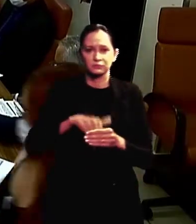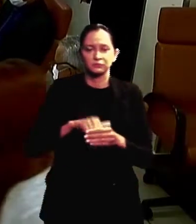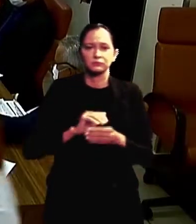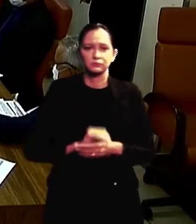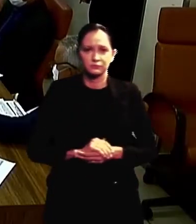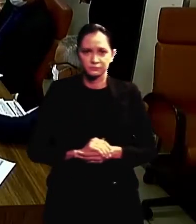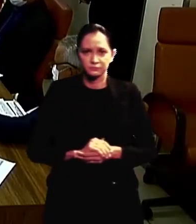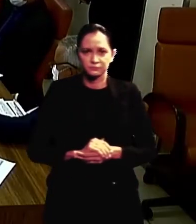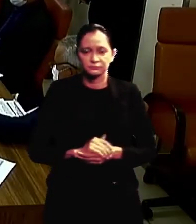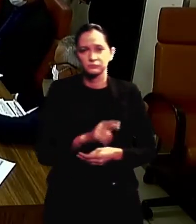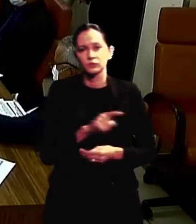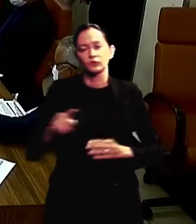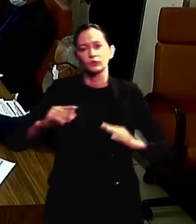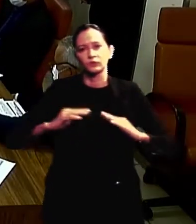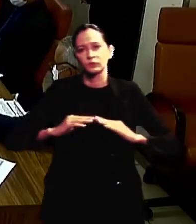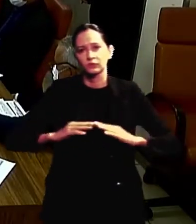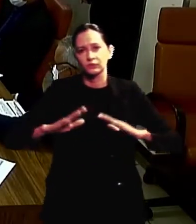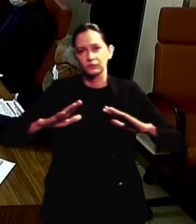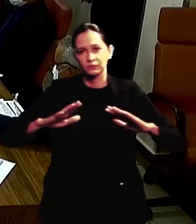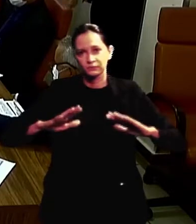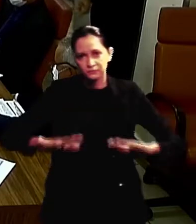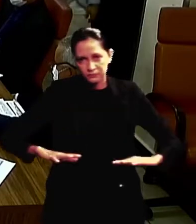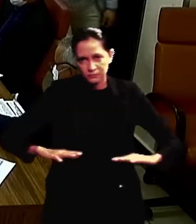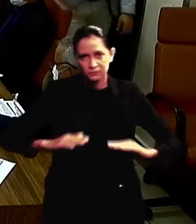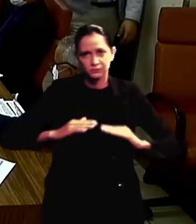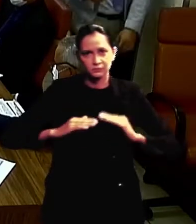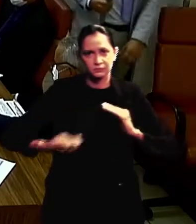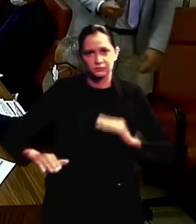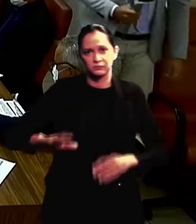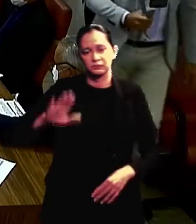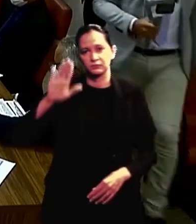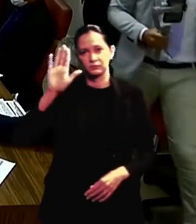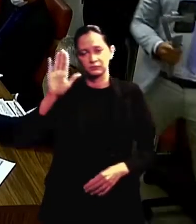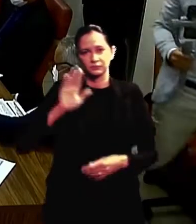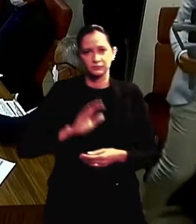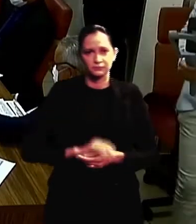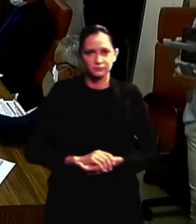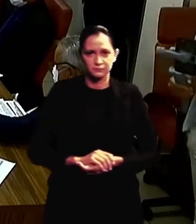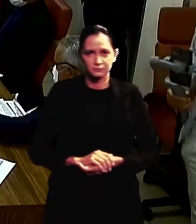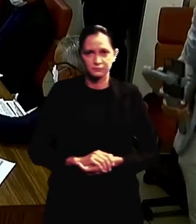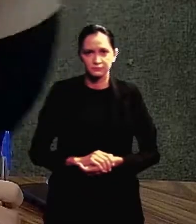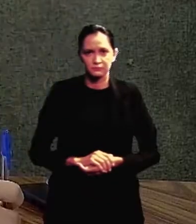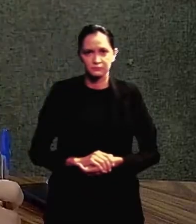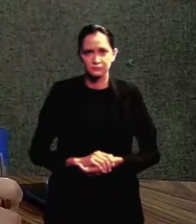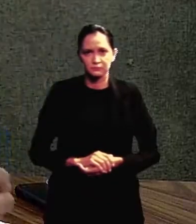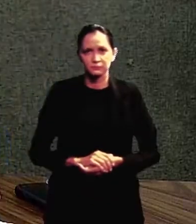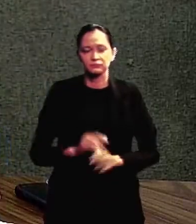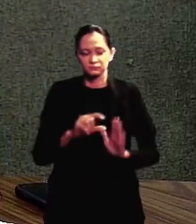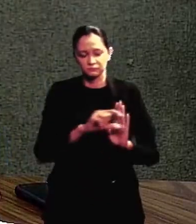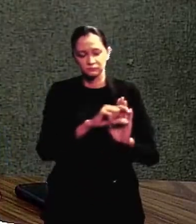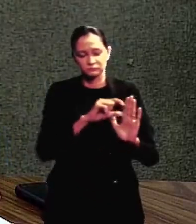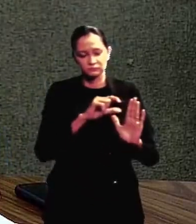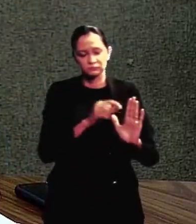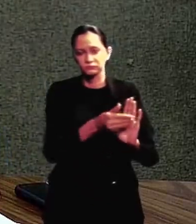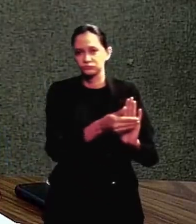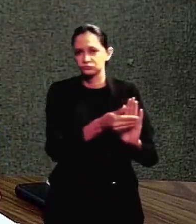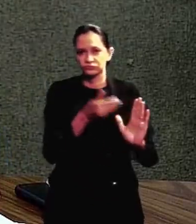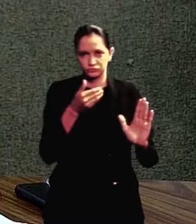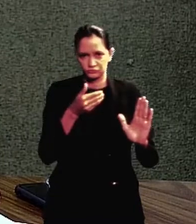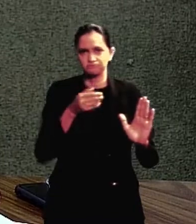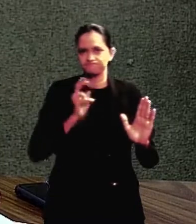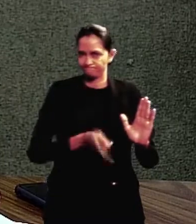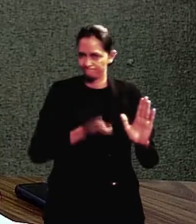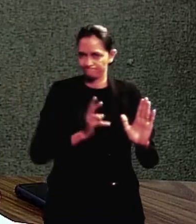votação. Sobráveis ao veto, permaneçam como estão, os contrários se manifestem. Veto parcial